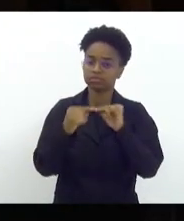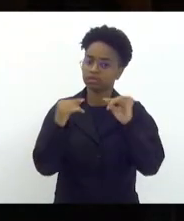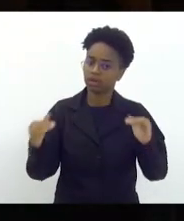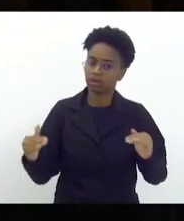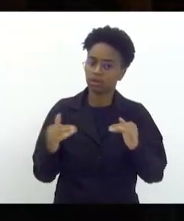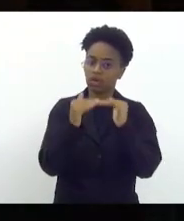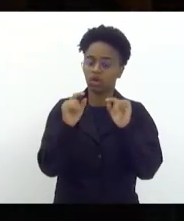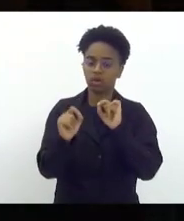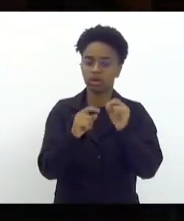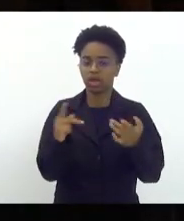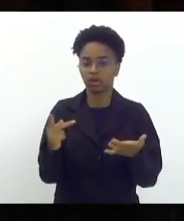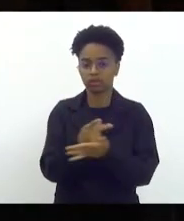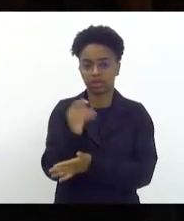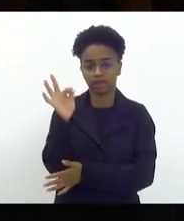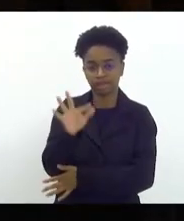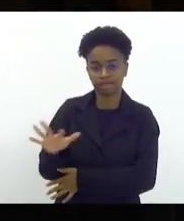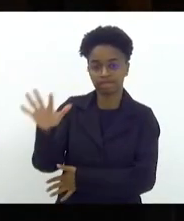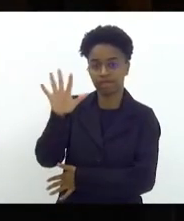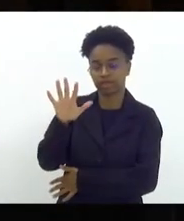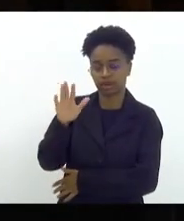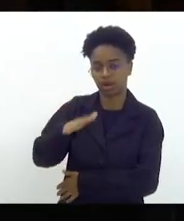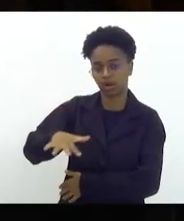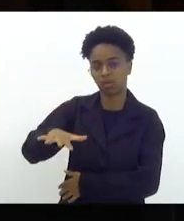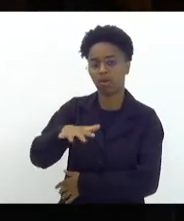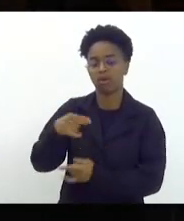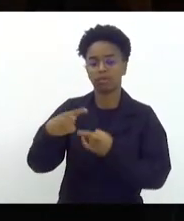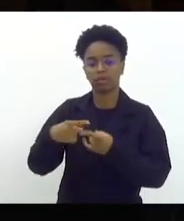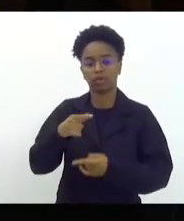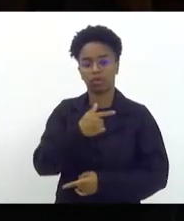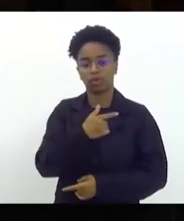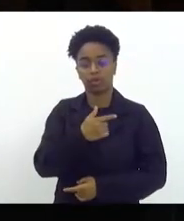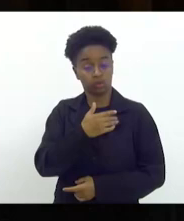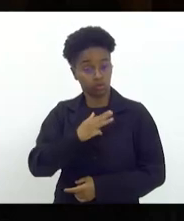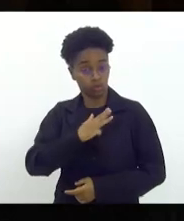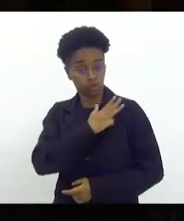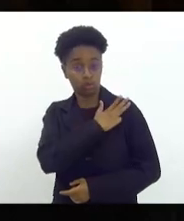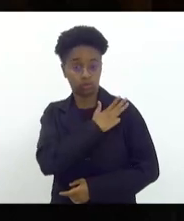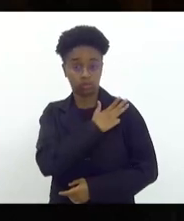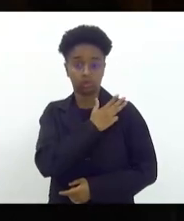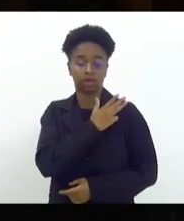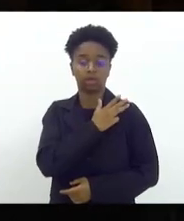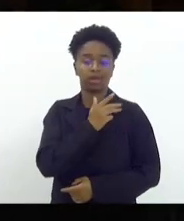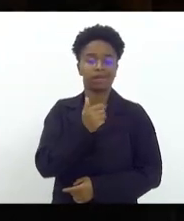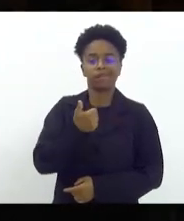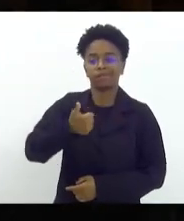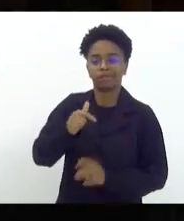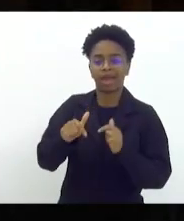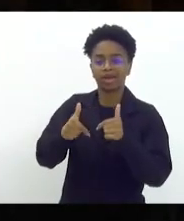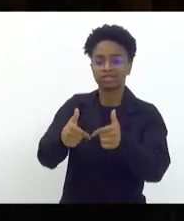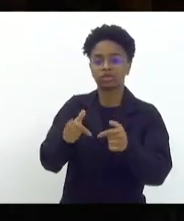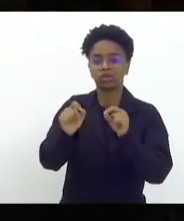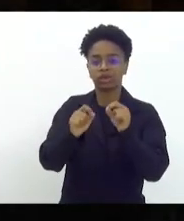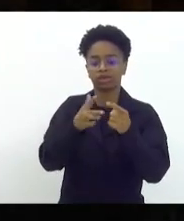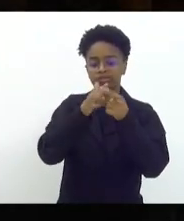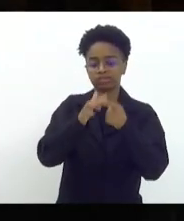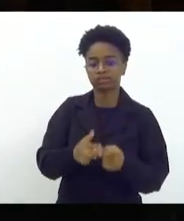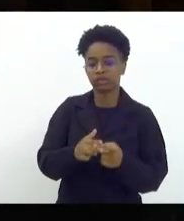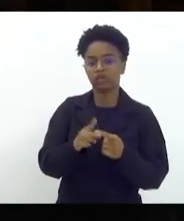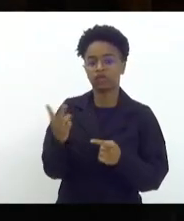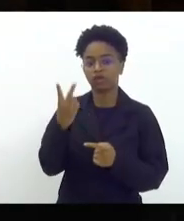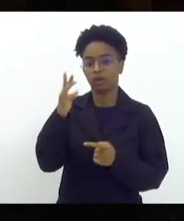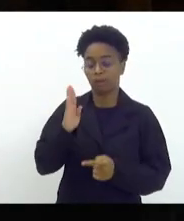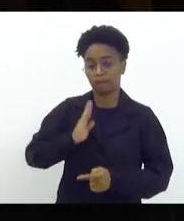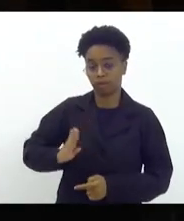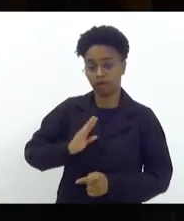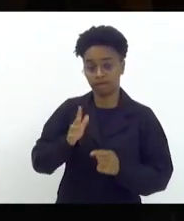a O que está sendo realizado a nível Federal o governo Lula dentro de uma das suas primeiras medidas reajustou o valor das bolsas federais